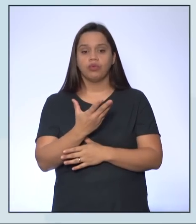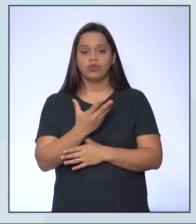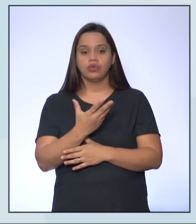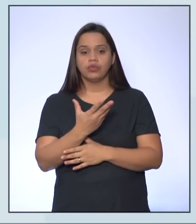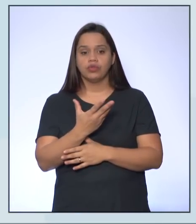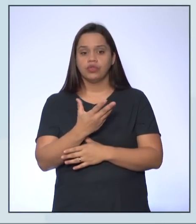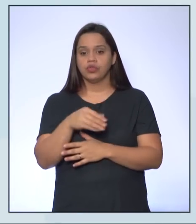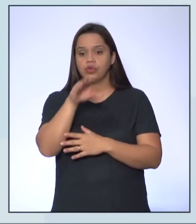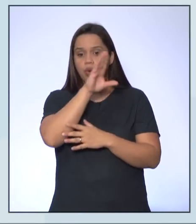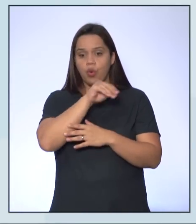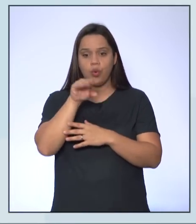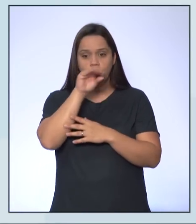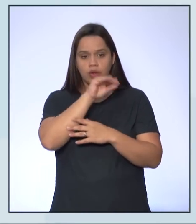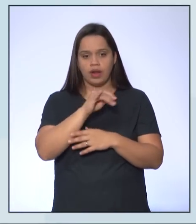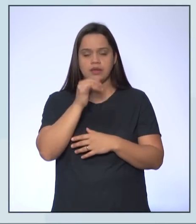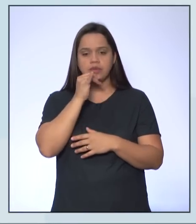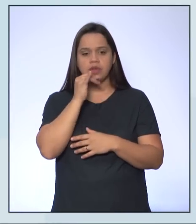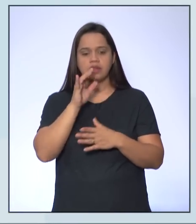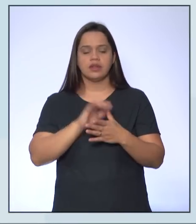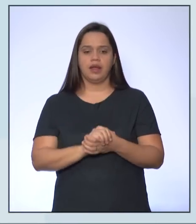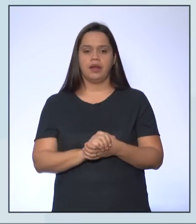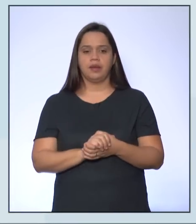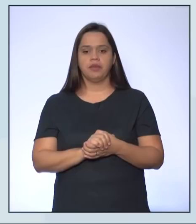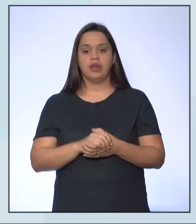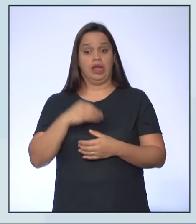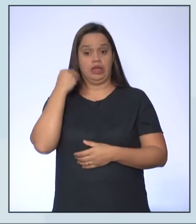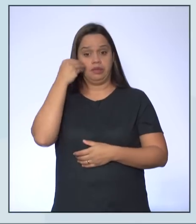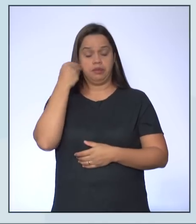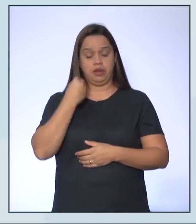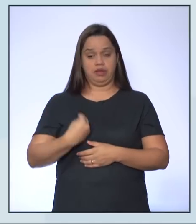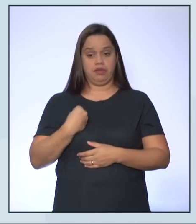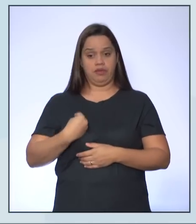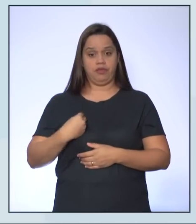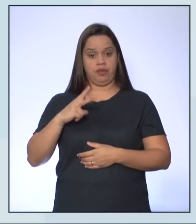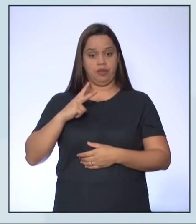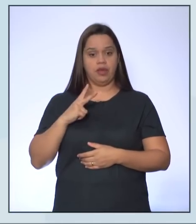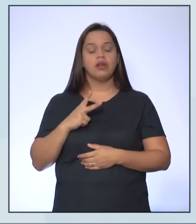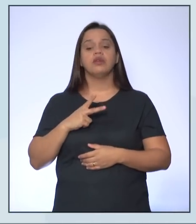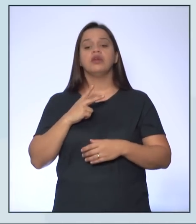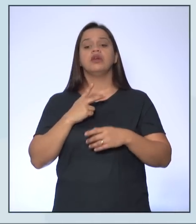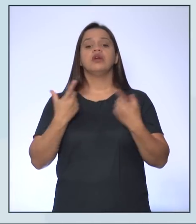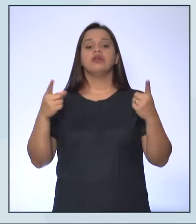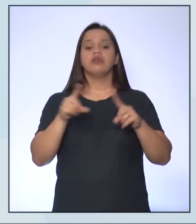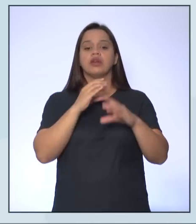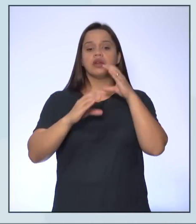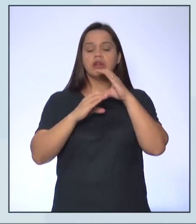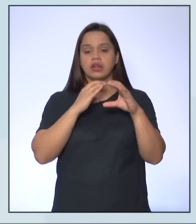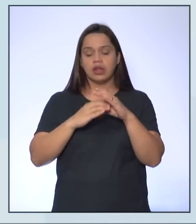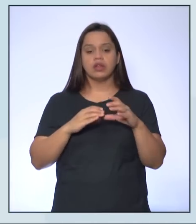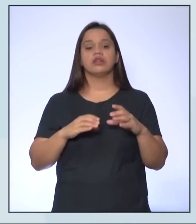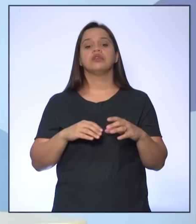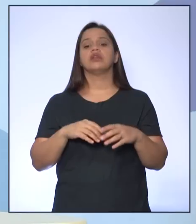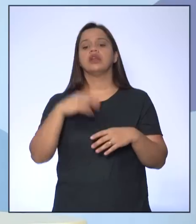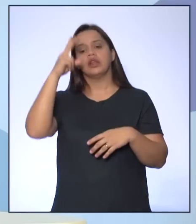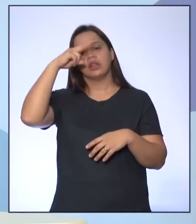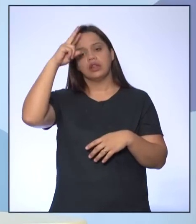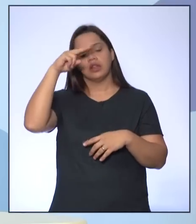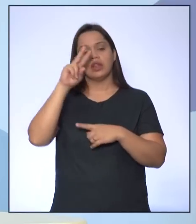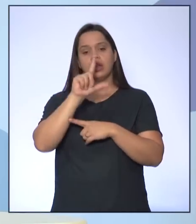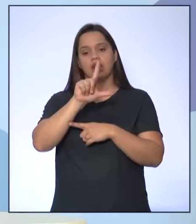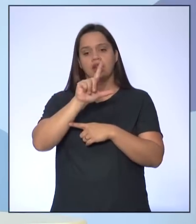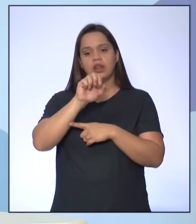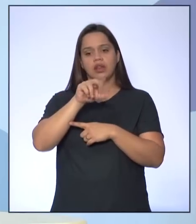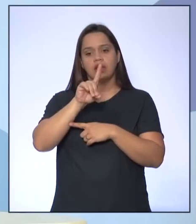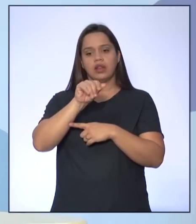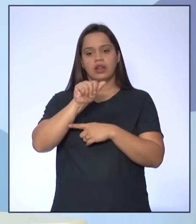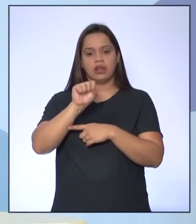fontes orais, exemplos, experiências pessoais de vida, cantos, músicas e lendas. As fontes